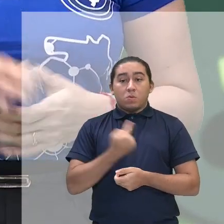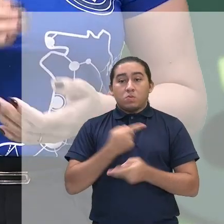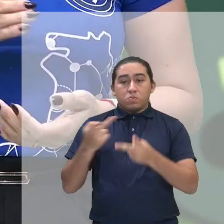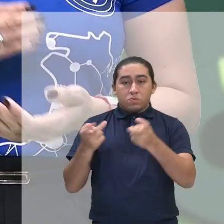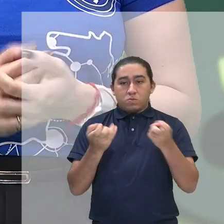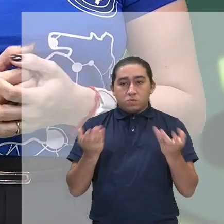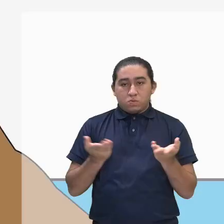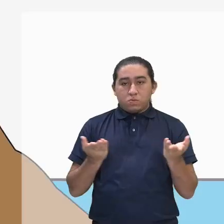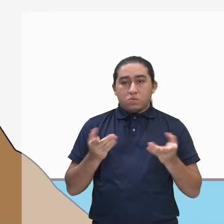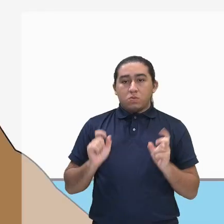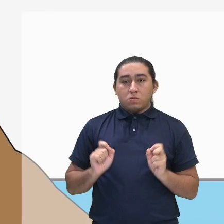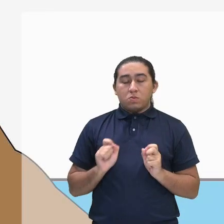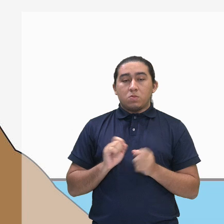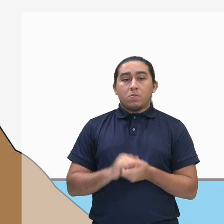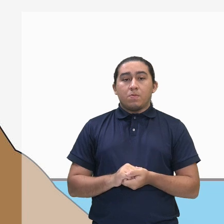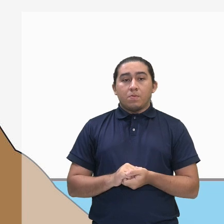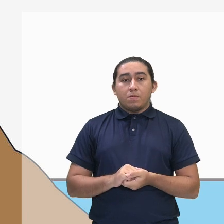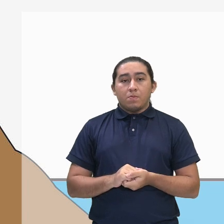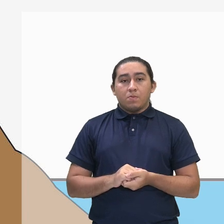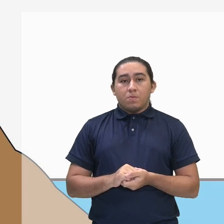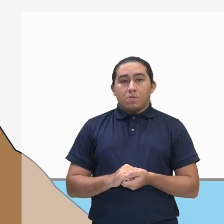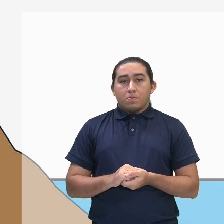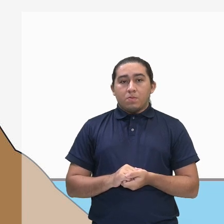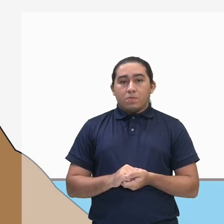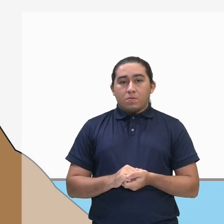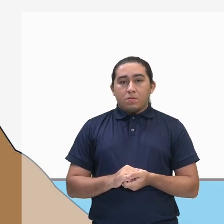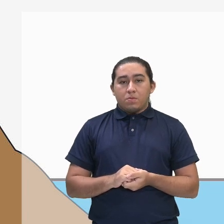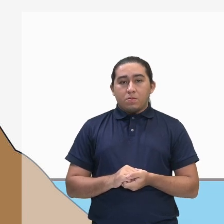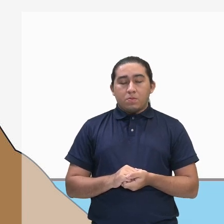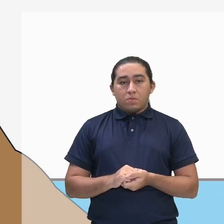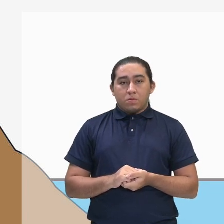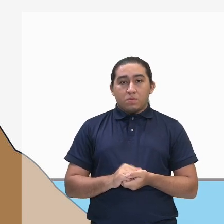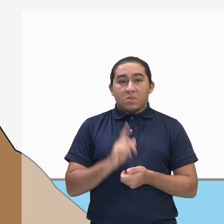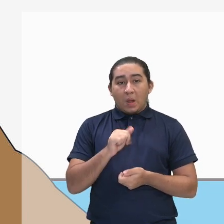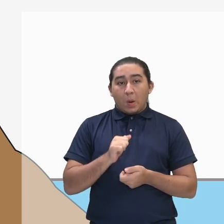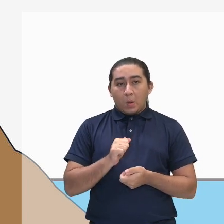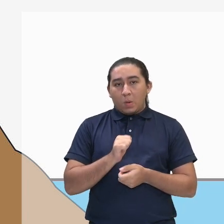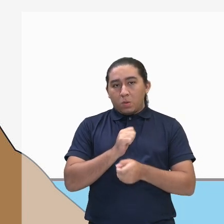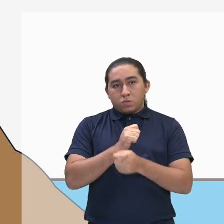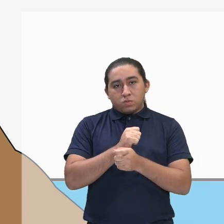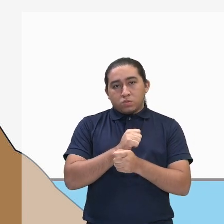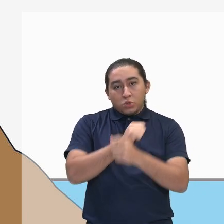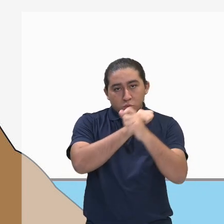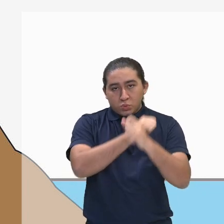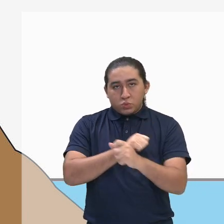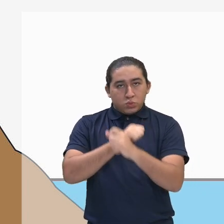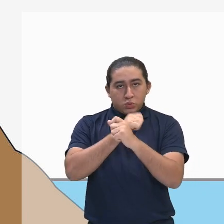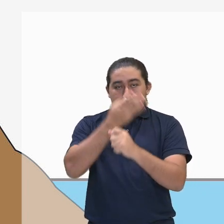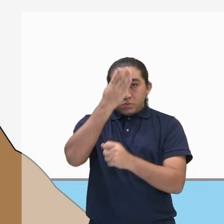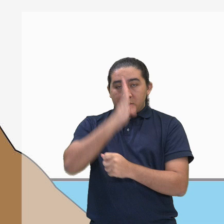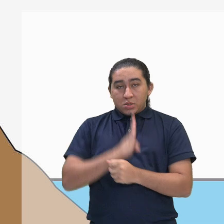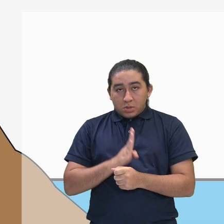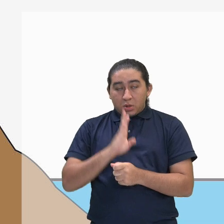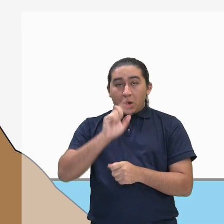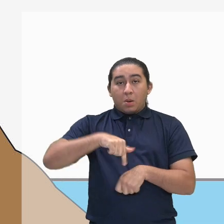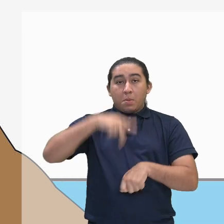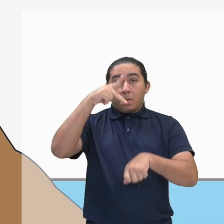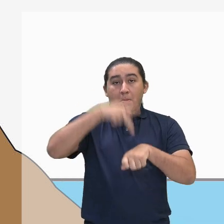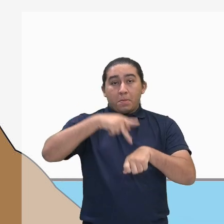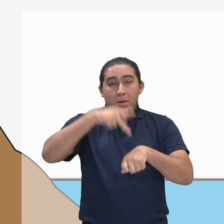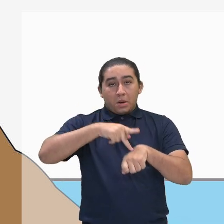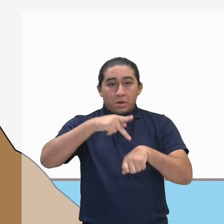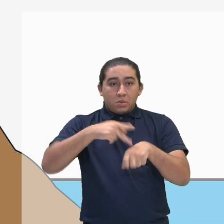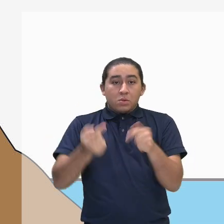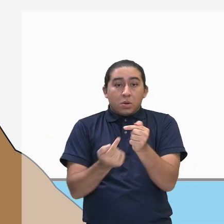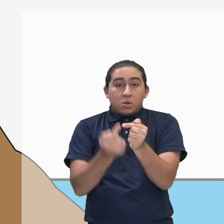agora é o escudo brasileiro, que é uma região de rochas cristalinas antigas que formam o